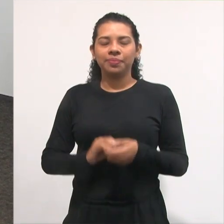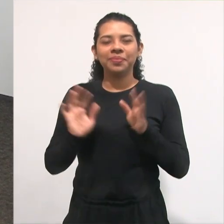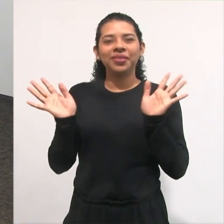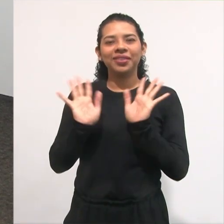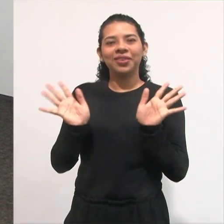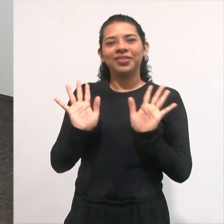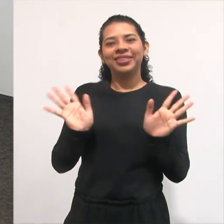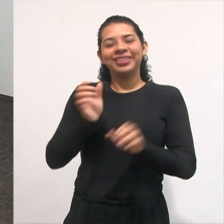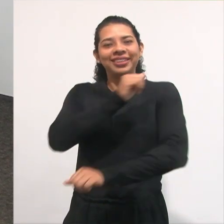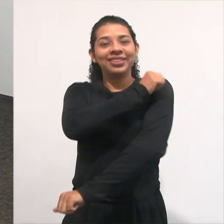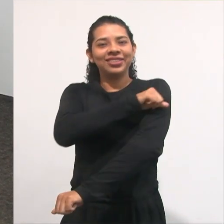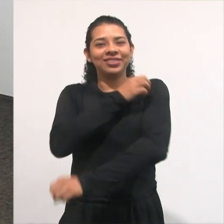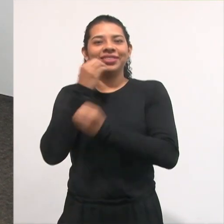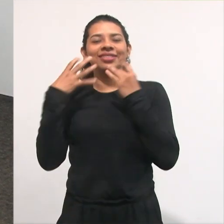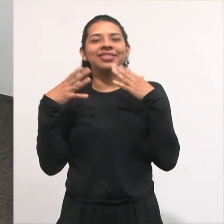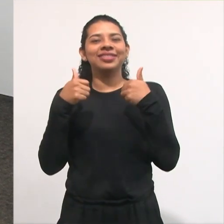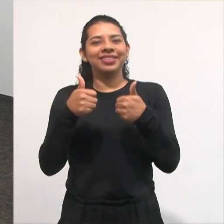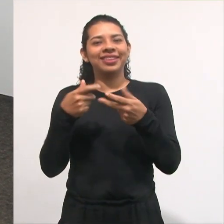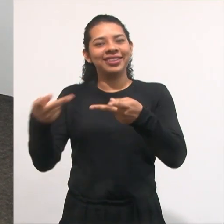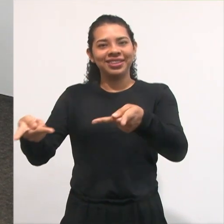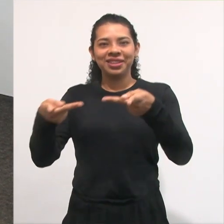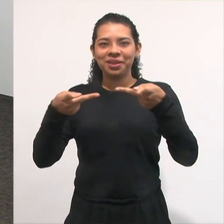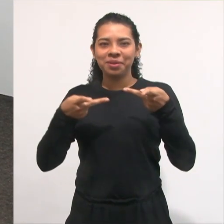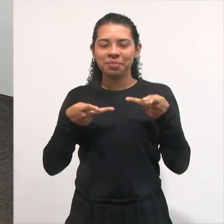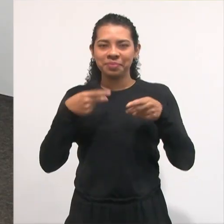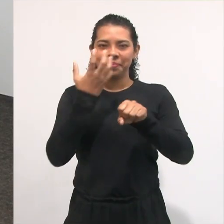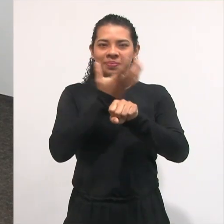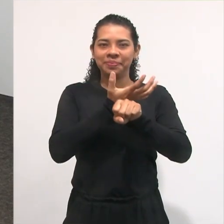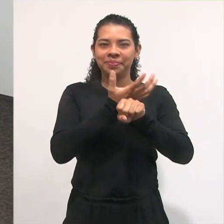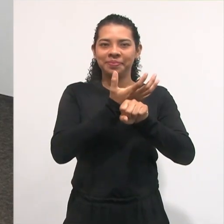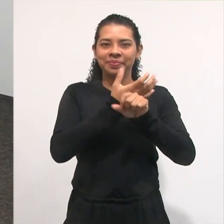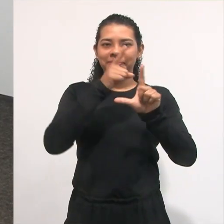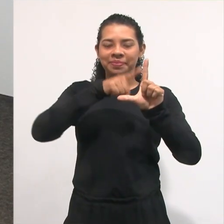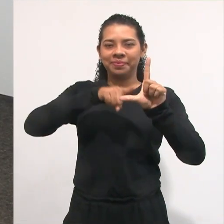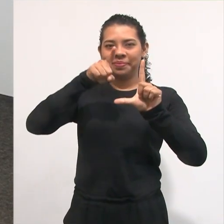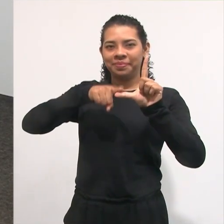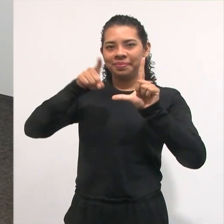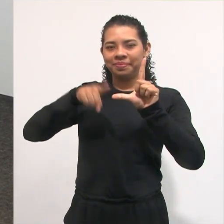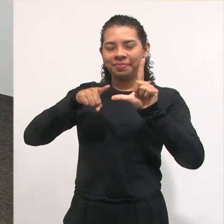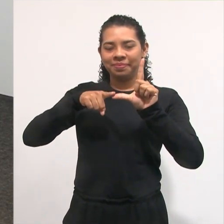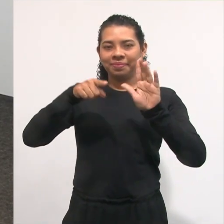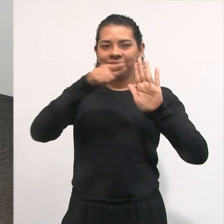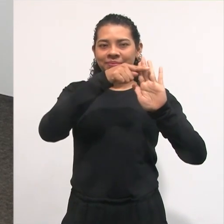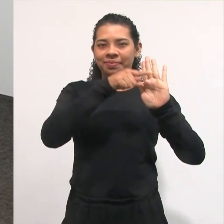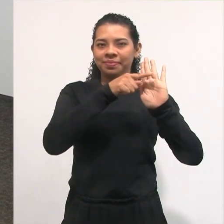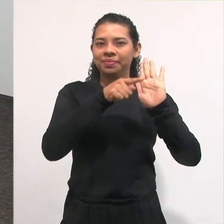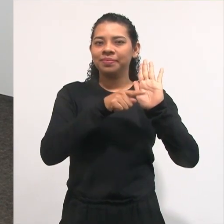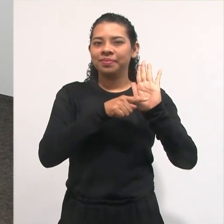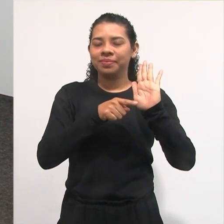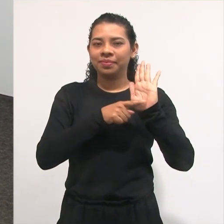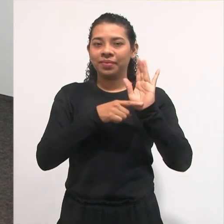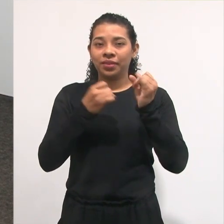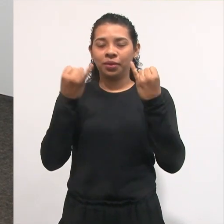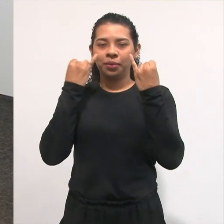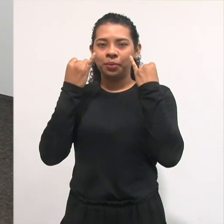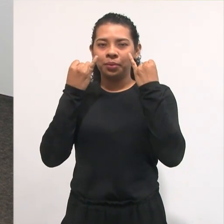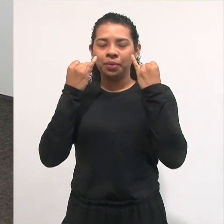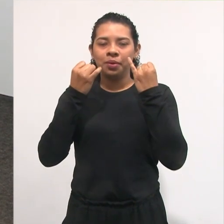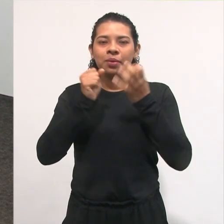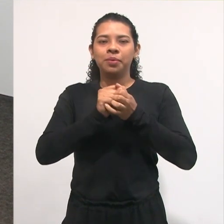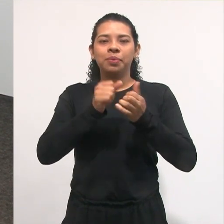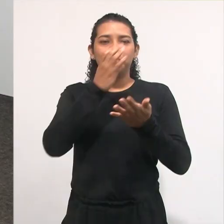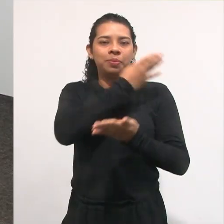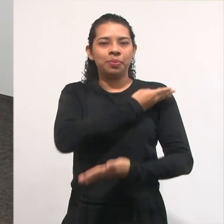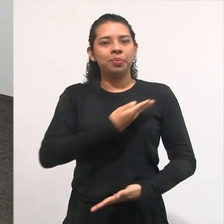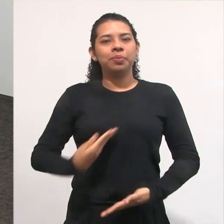Olá, alunos! Tudo bem? Sejam bem-vindos à nossa disciplina Estatística e Indicadores aplicada à Gestão Pública. Eu sou o Johnimar